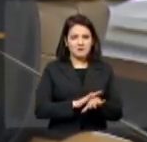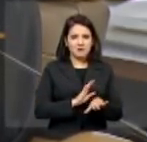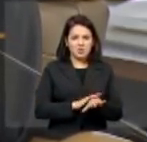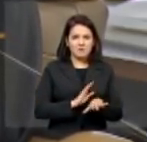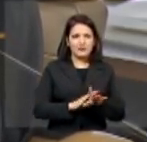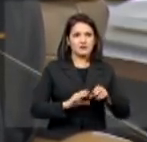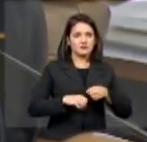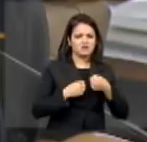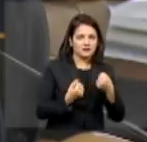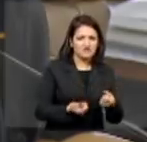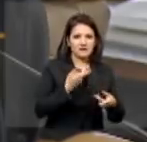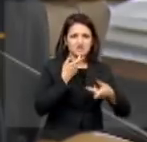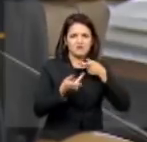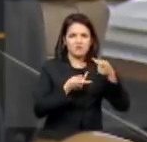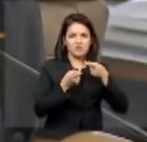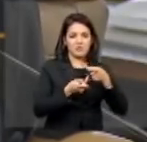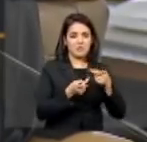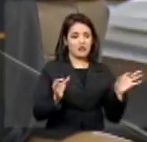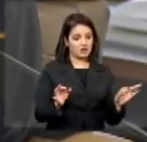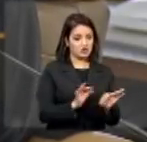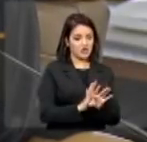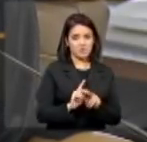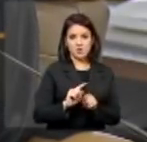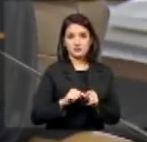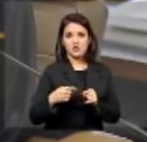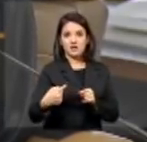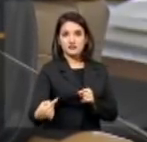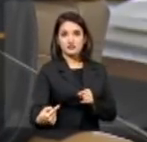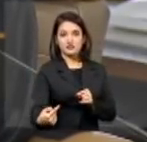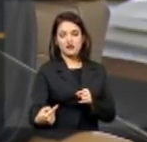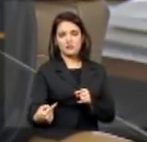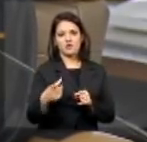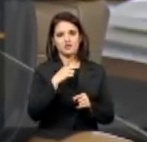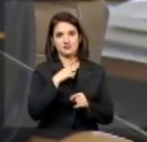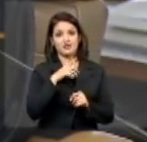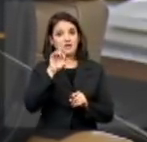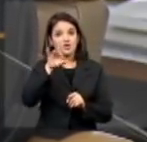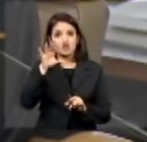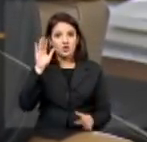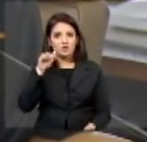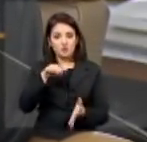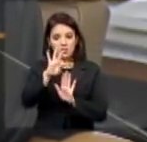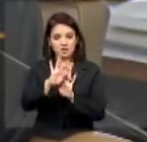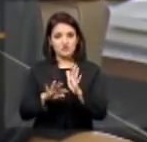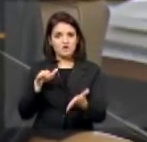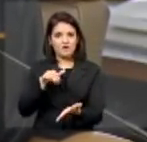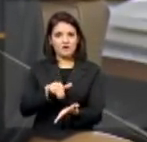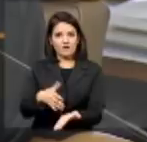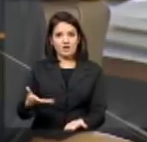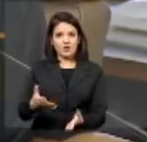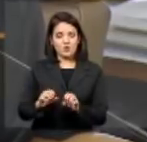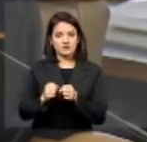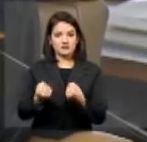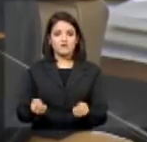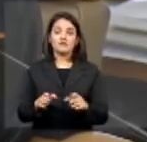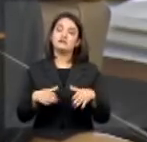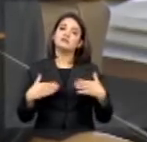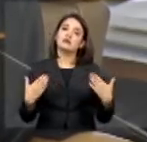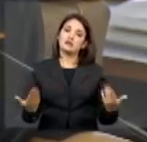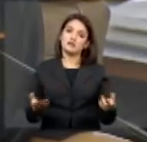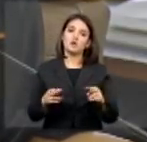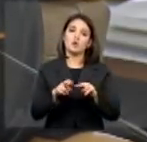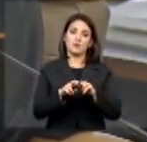aos memoriais finais ou as alegações finais portanto me permito